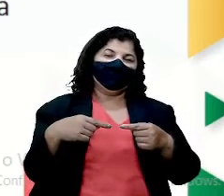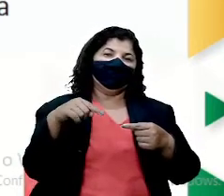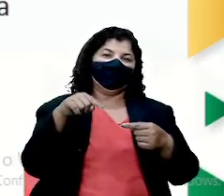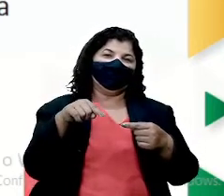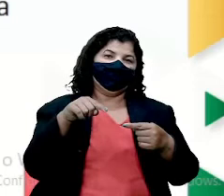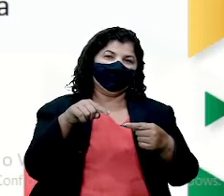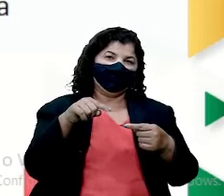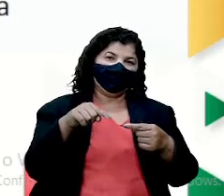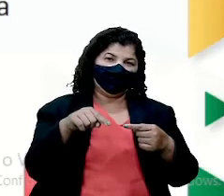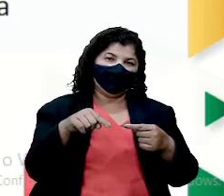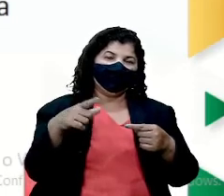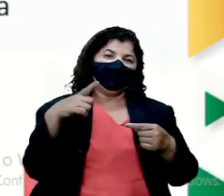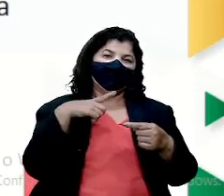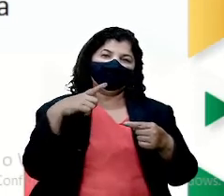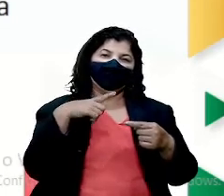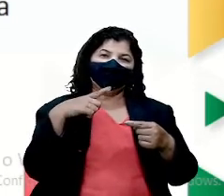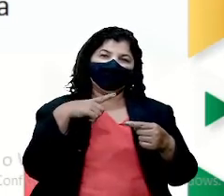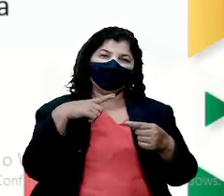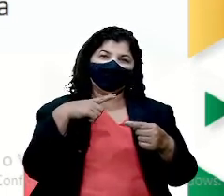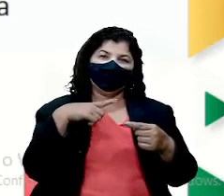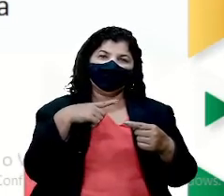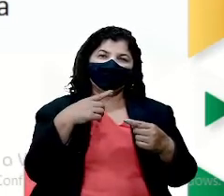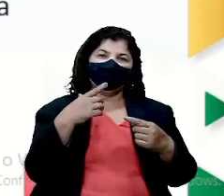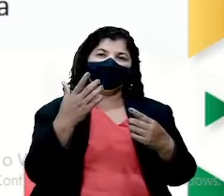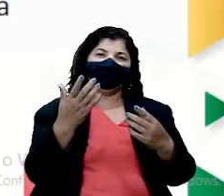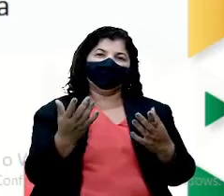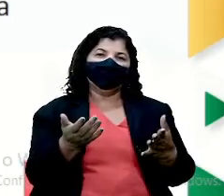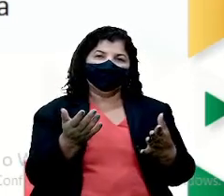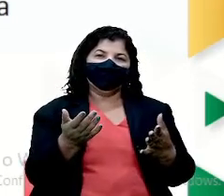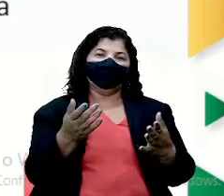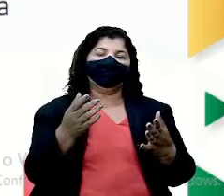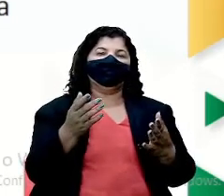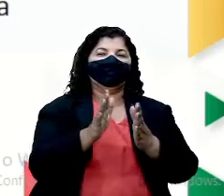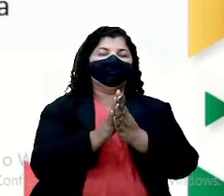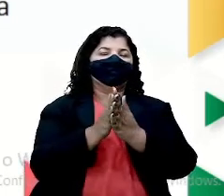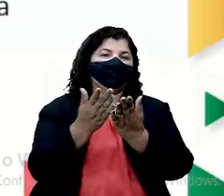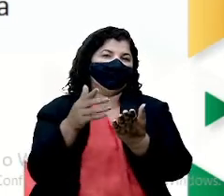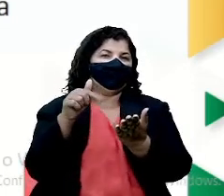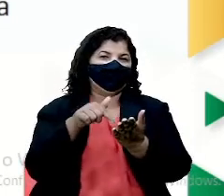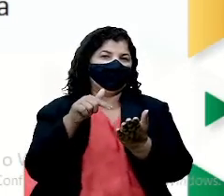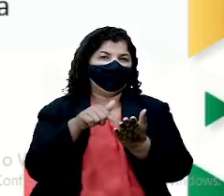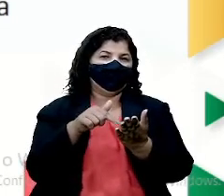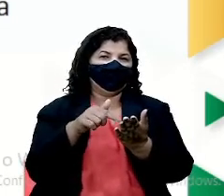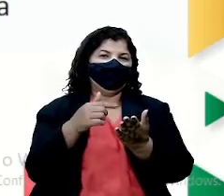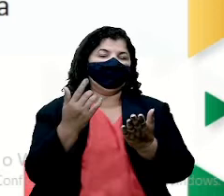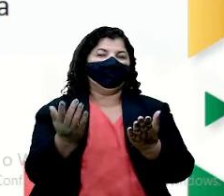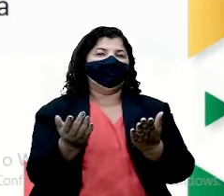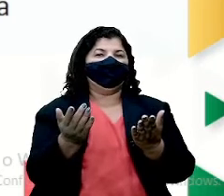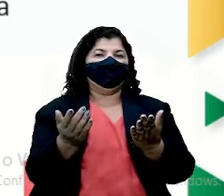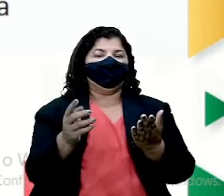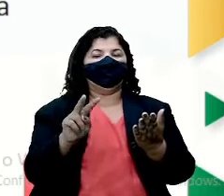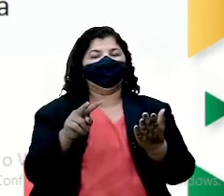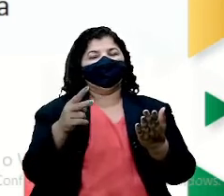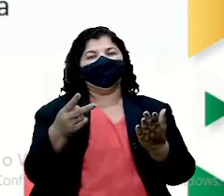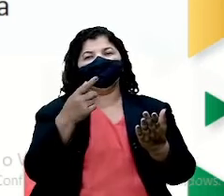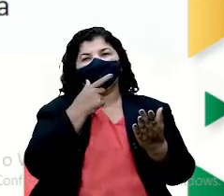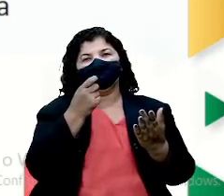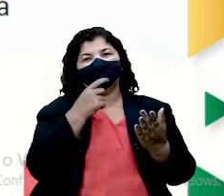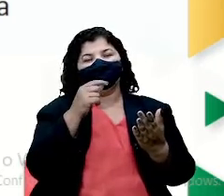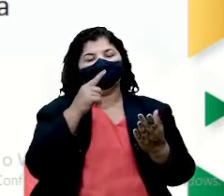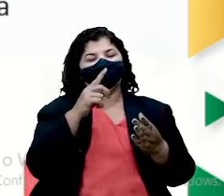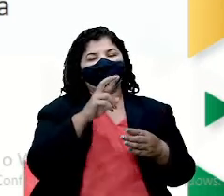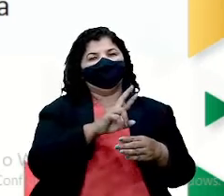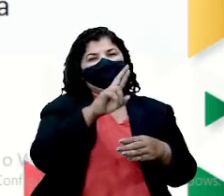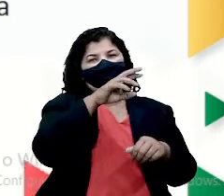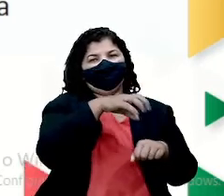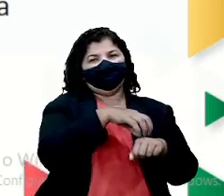Escritura, ou seja, uma teoria apoiada na Bíblia. Para Bossuet, o rei era o representante de Deus